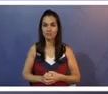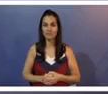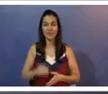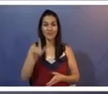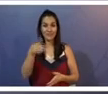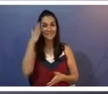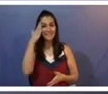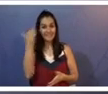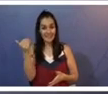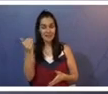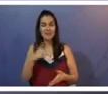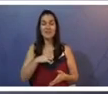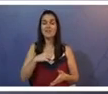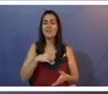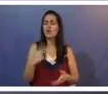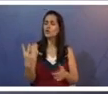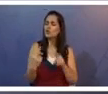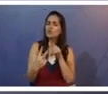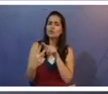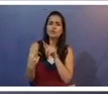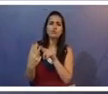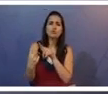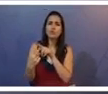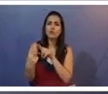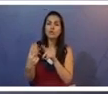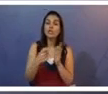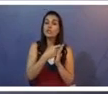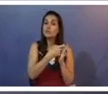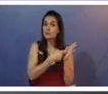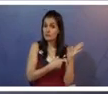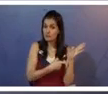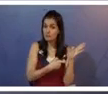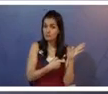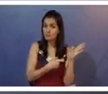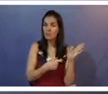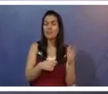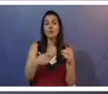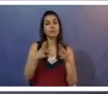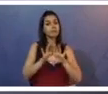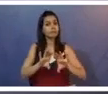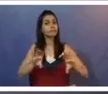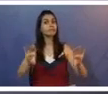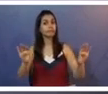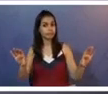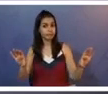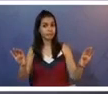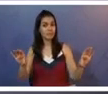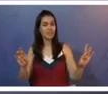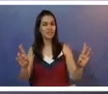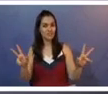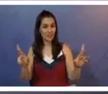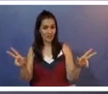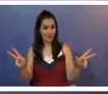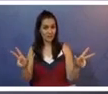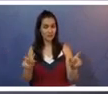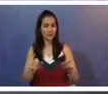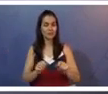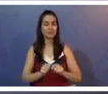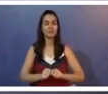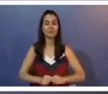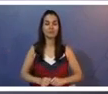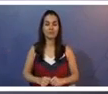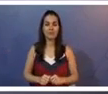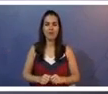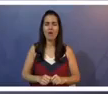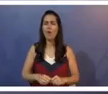Você sabe que há dois tipos básicos de dissertação e que eles se distinguem, ou seja, eles se diferenciam por sua